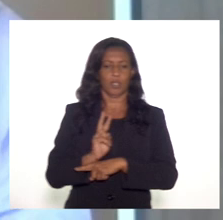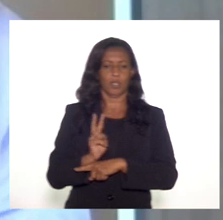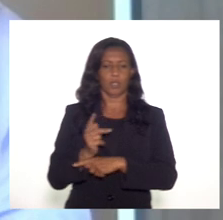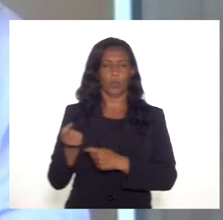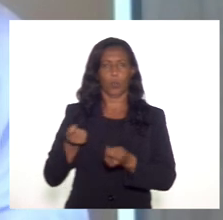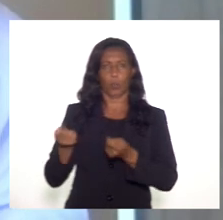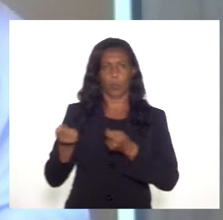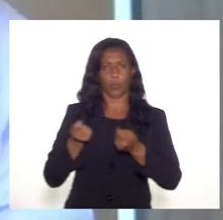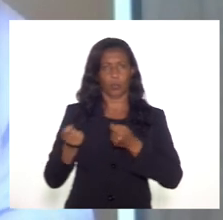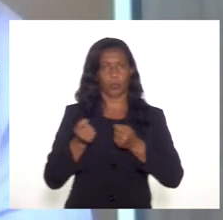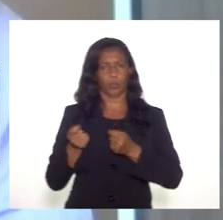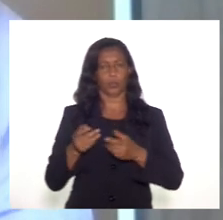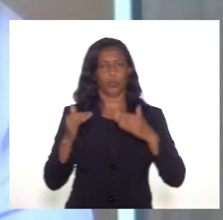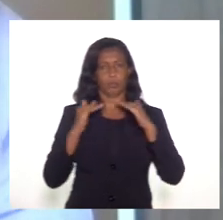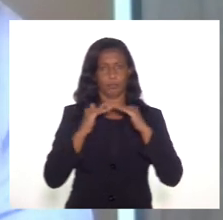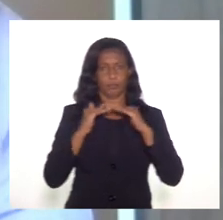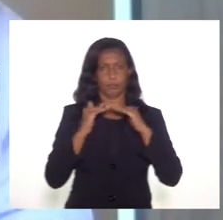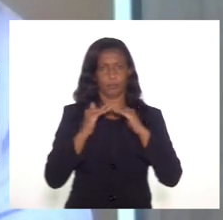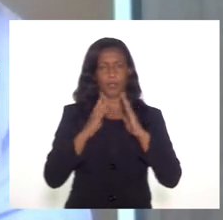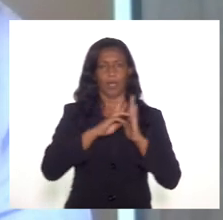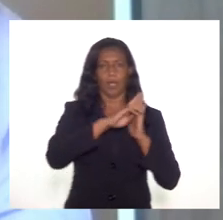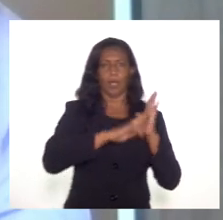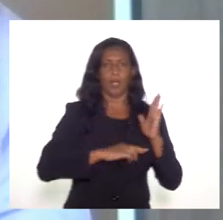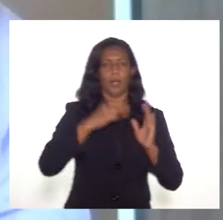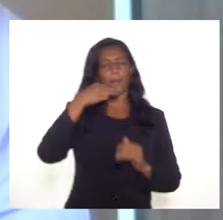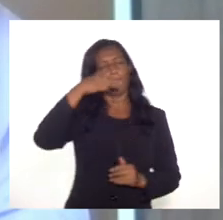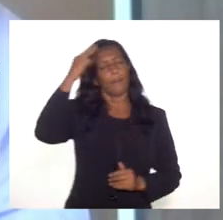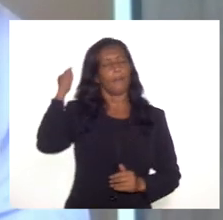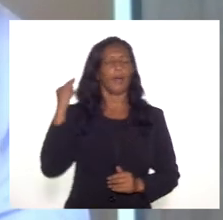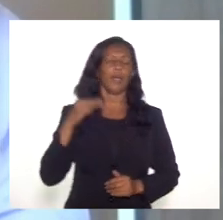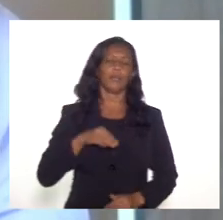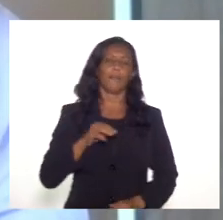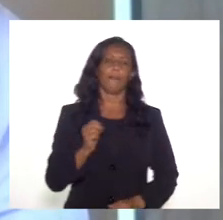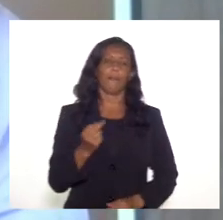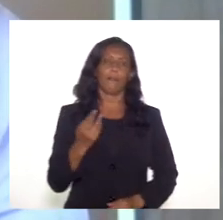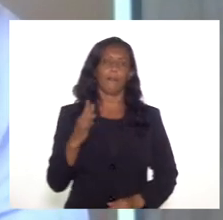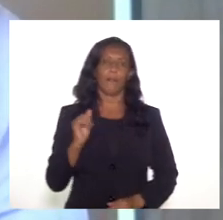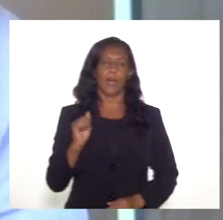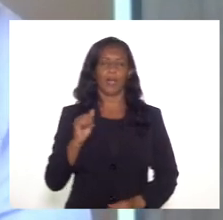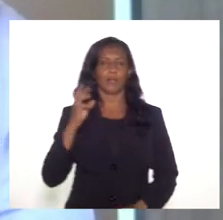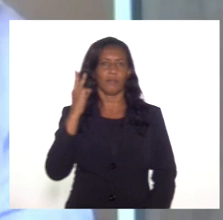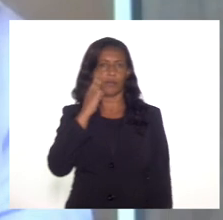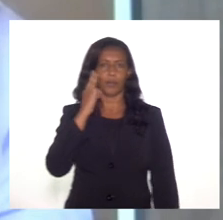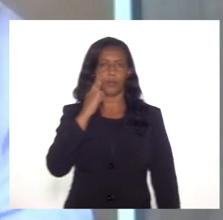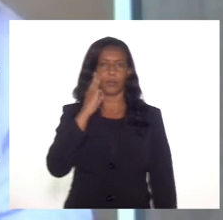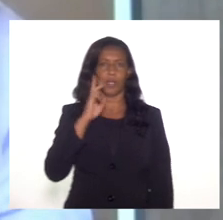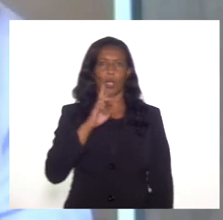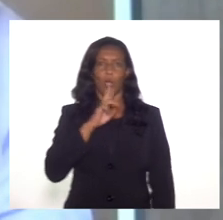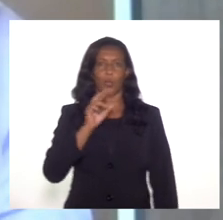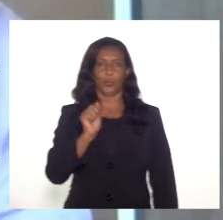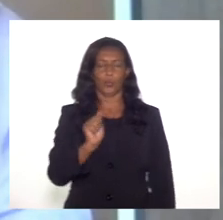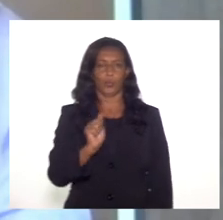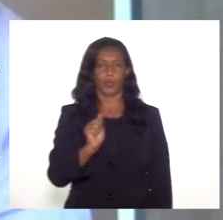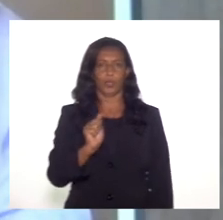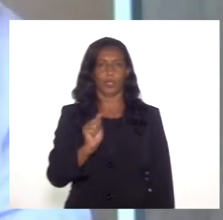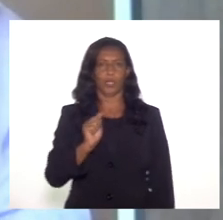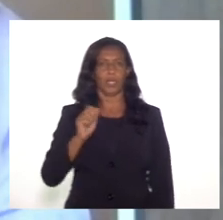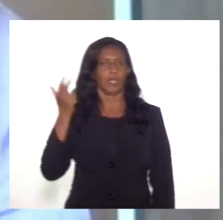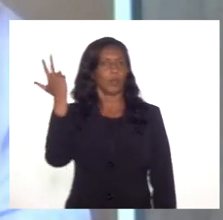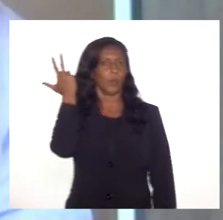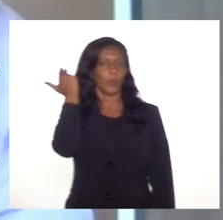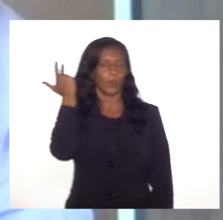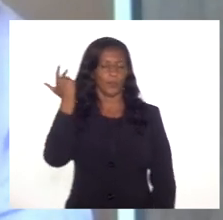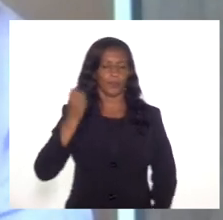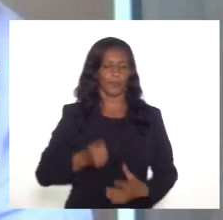controle favorável. Relatores, deputado Márcio Pacheco, Marta Rocha, Valdeque Carneiro, Rodrigo Amorim e Eliomar